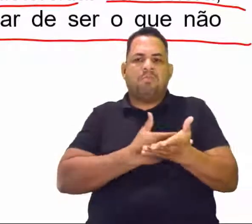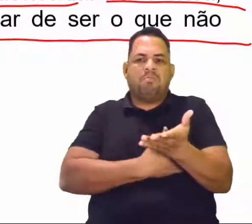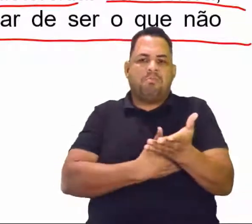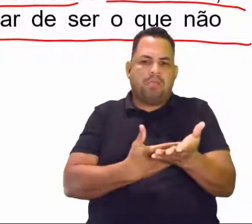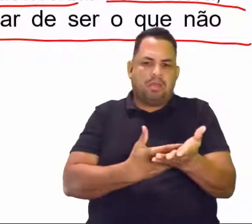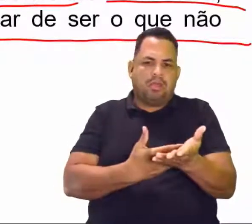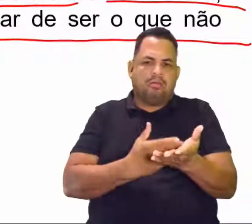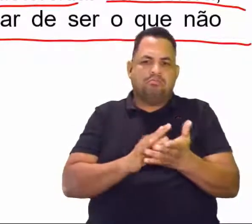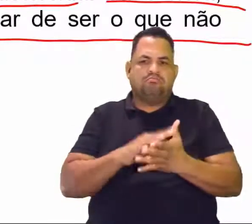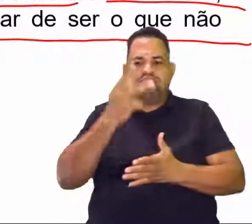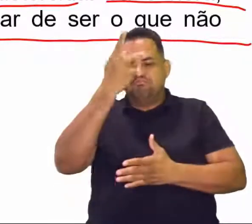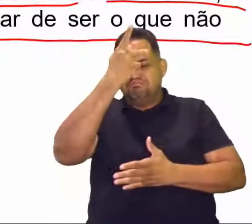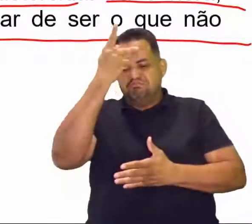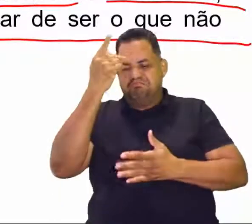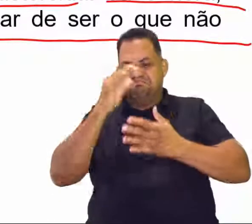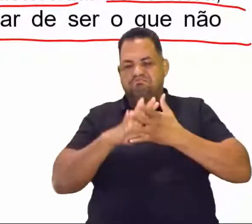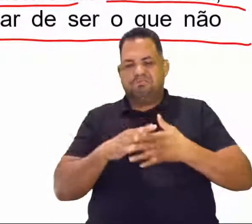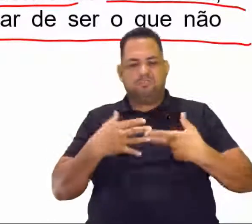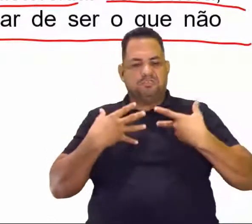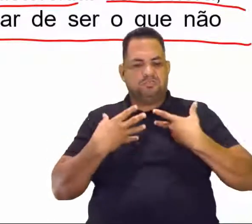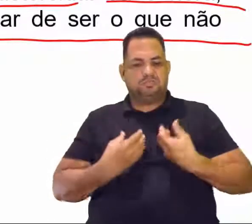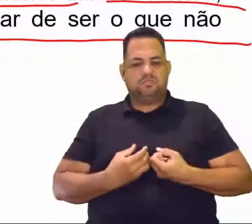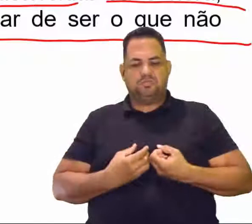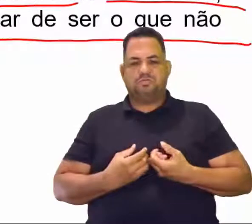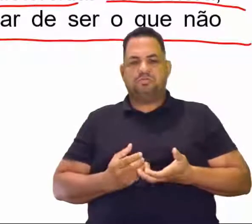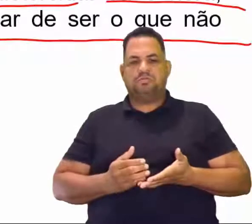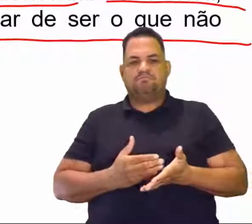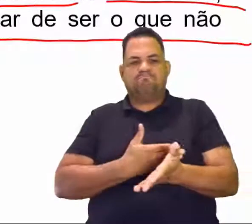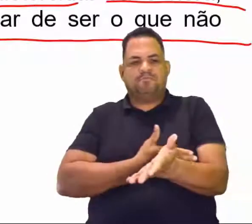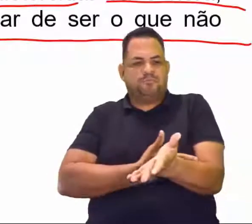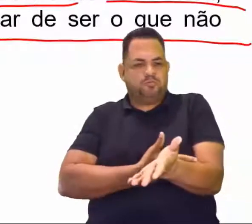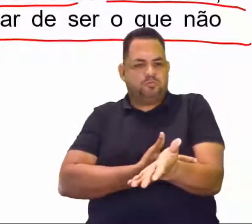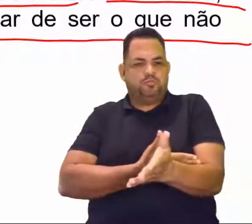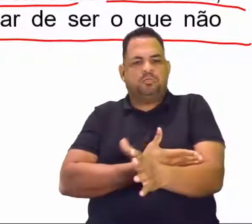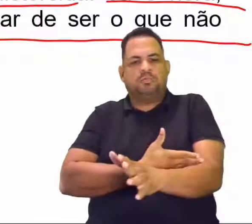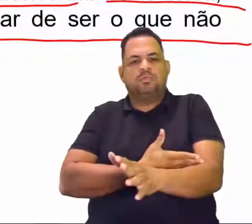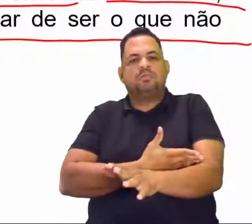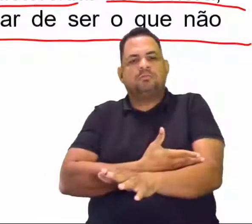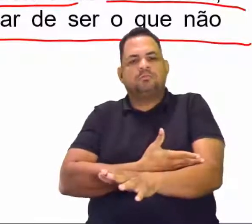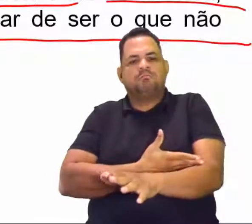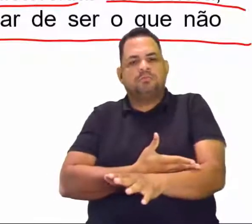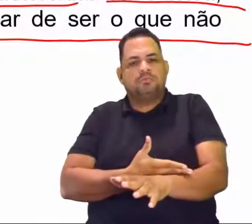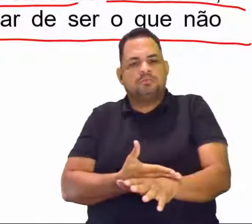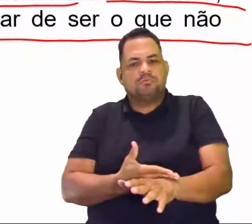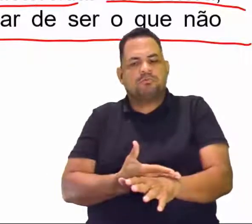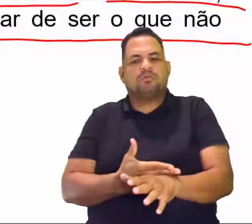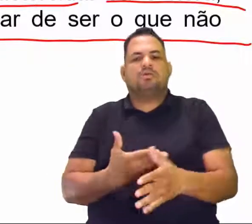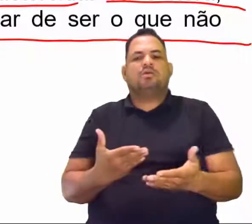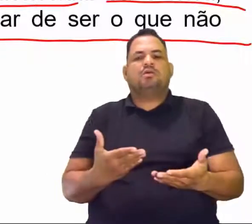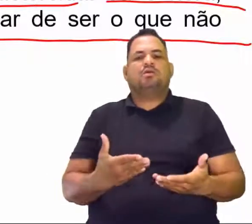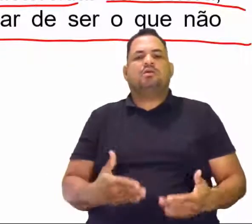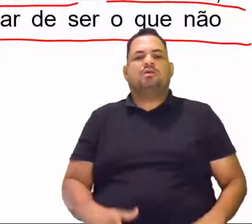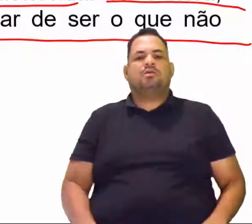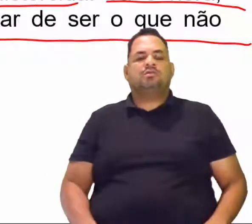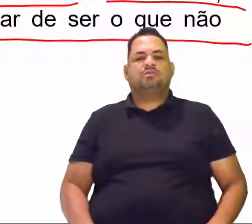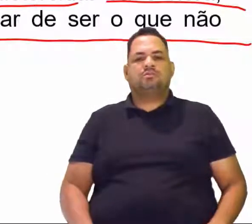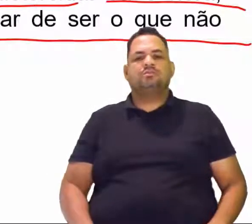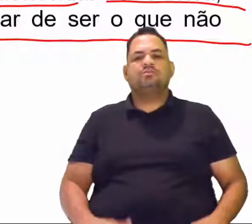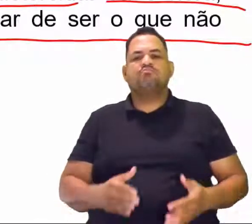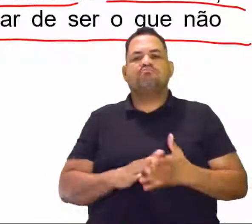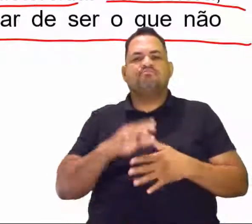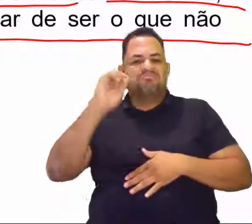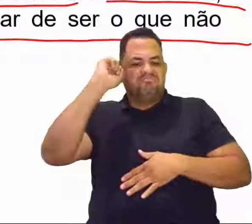branco né são pessoas educadas né sim selvagens Quem era os indígenas os